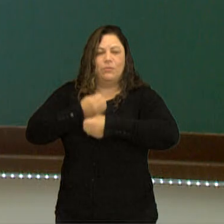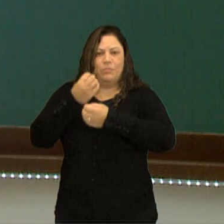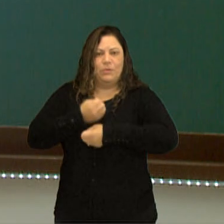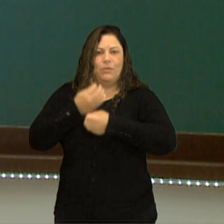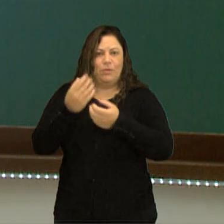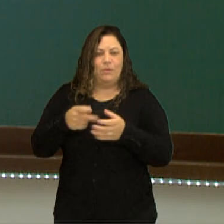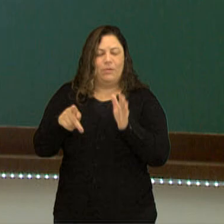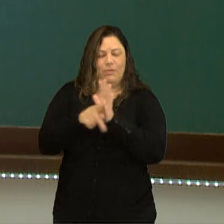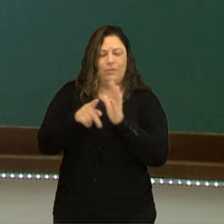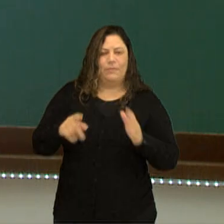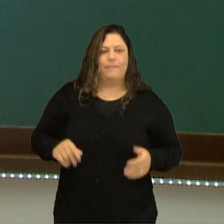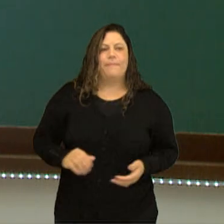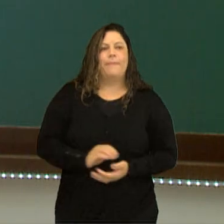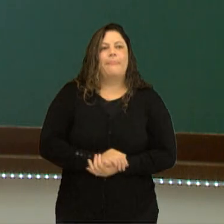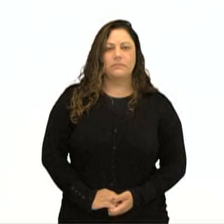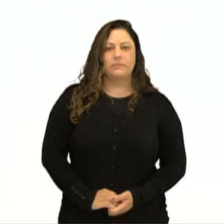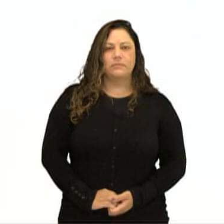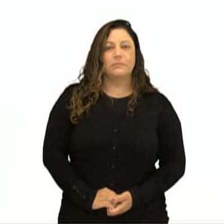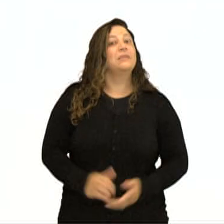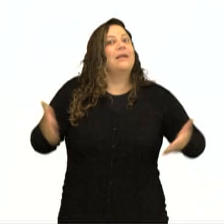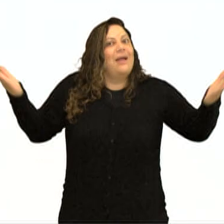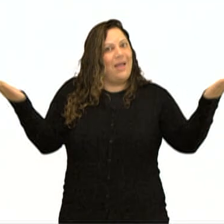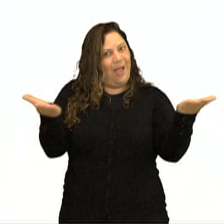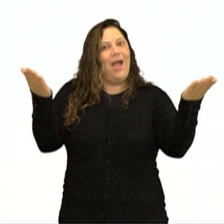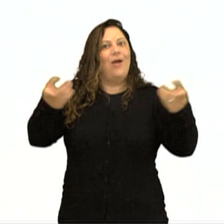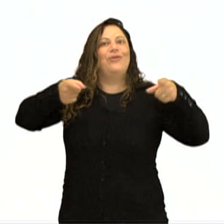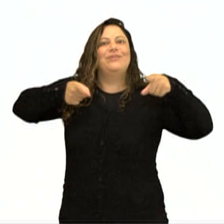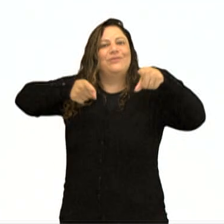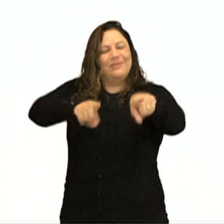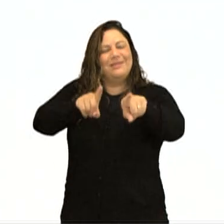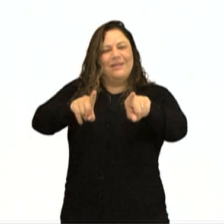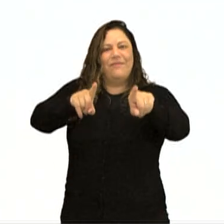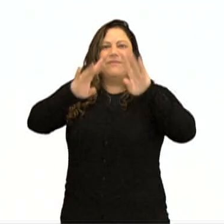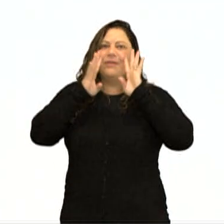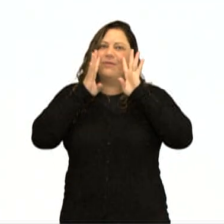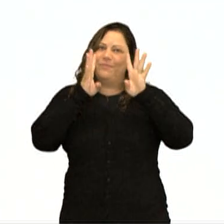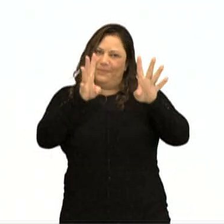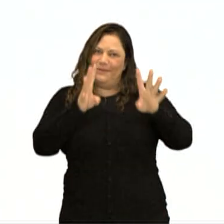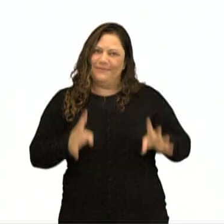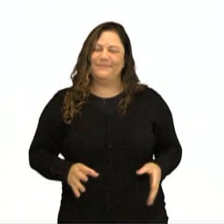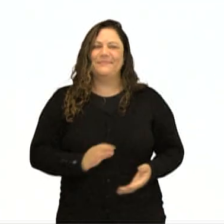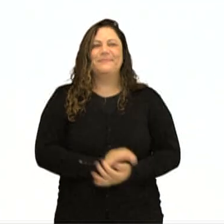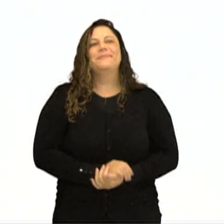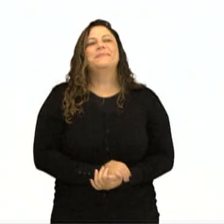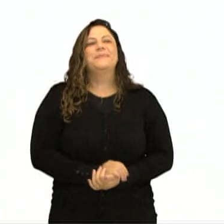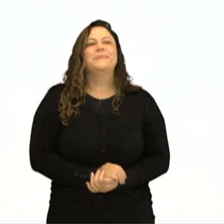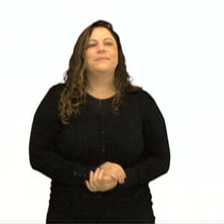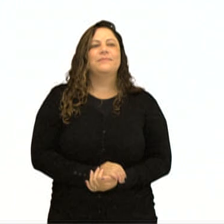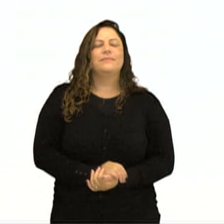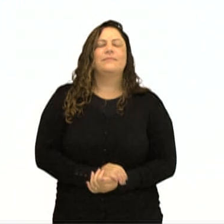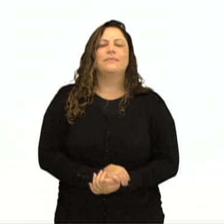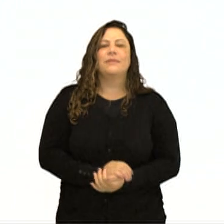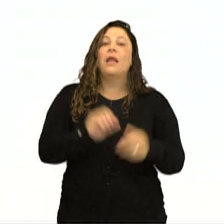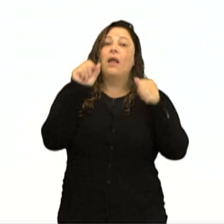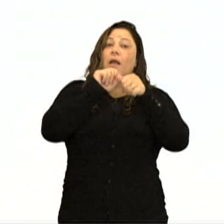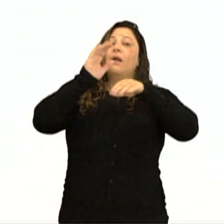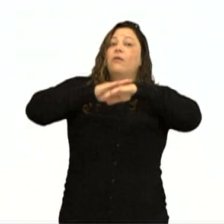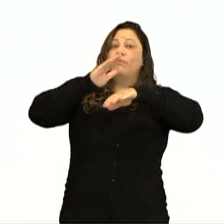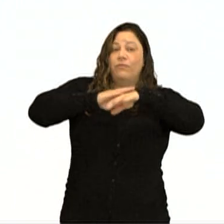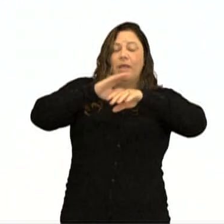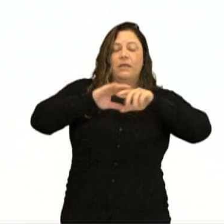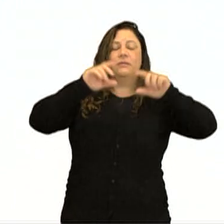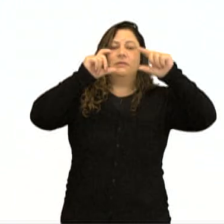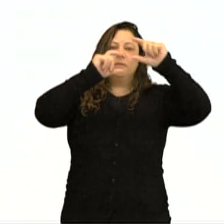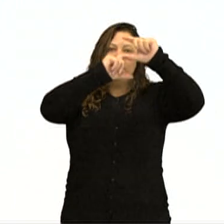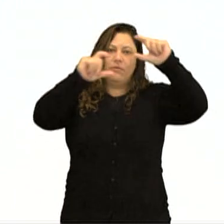todo ou vice-versa. Agora eu tenho um desafio para você, preste atenção. Produza versos empregando figuras